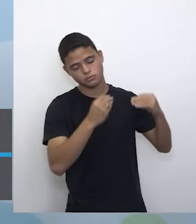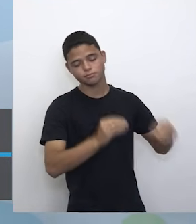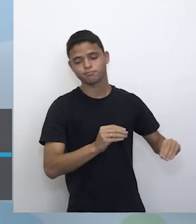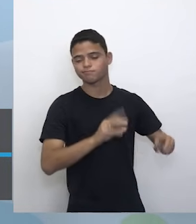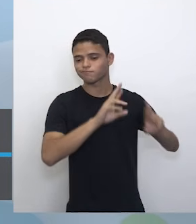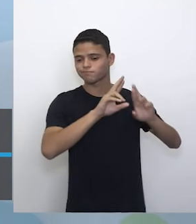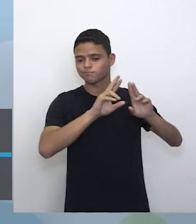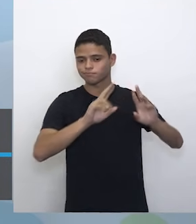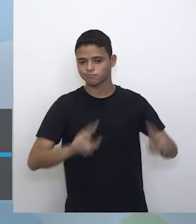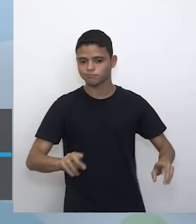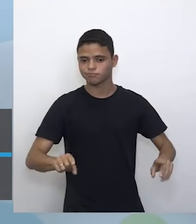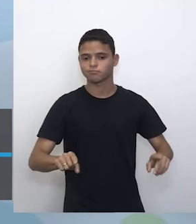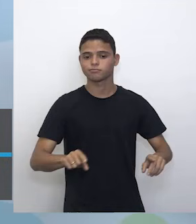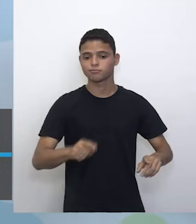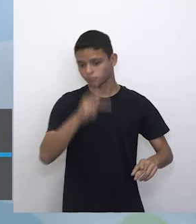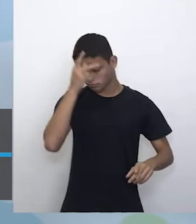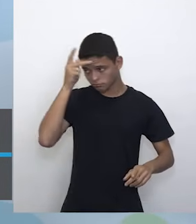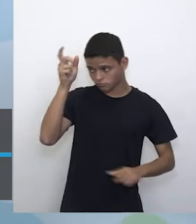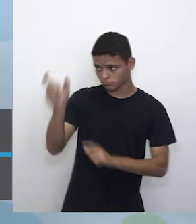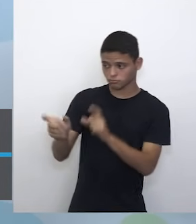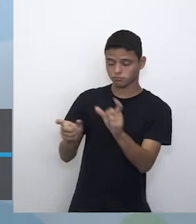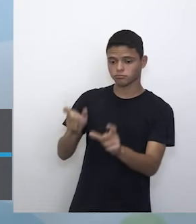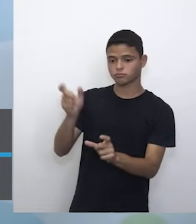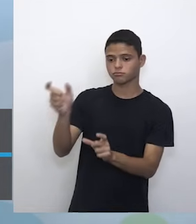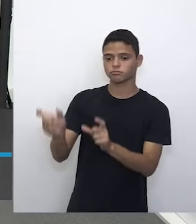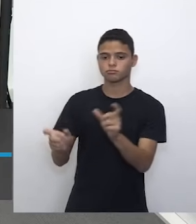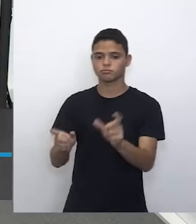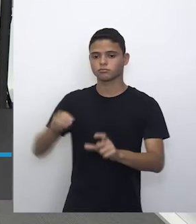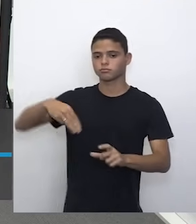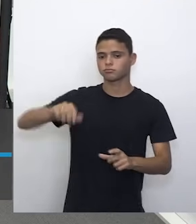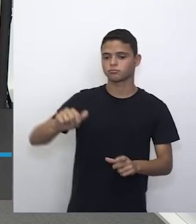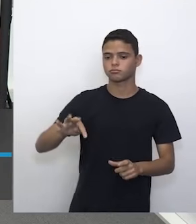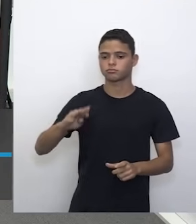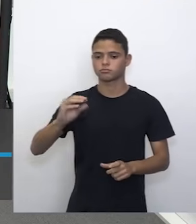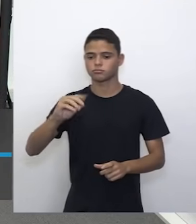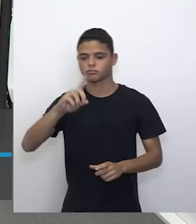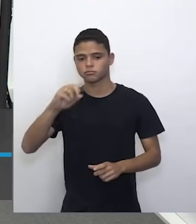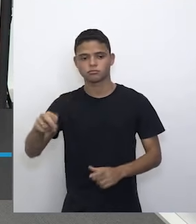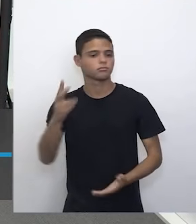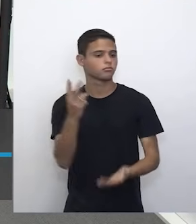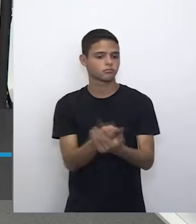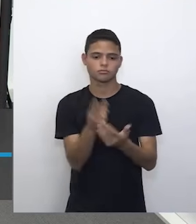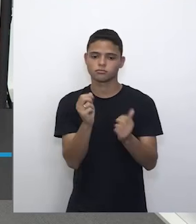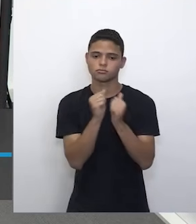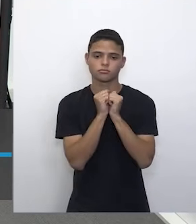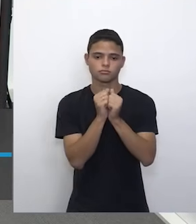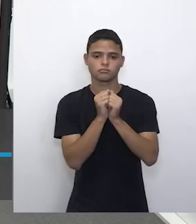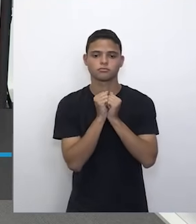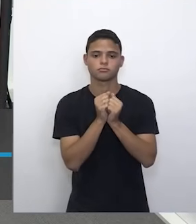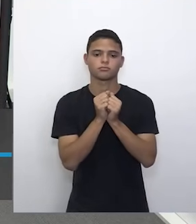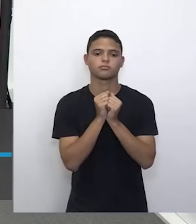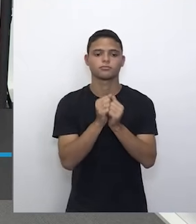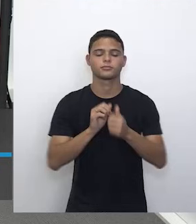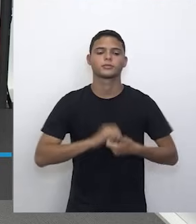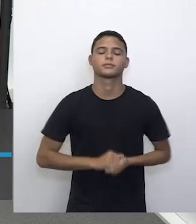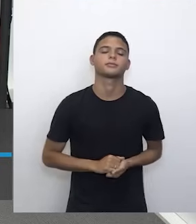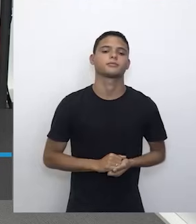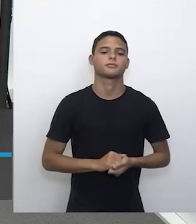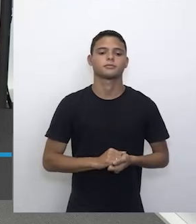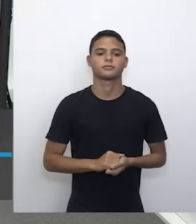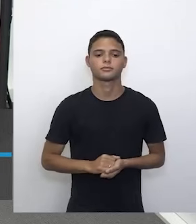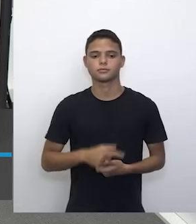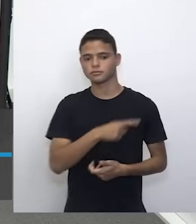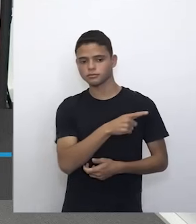O pessoal Fernanda. do Feijó, de Guararema, e o pessoal de Matão, tá sempre aí, né? Tá Então aí sempre. fica dando spoiler. Pois é, eles